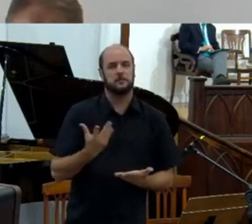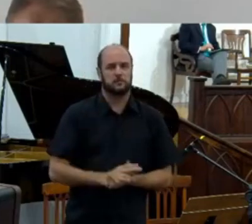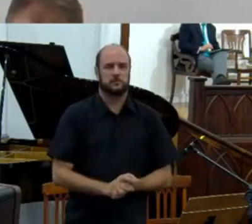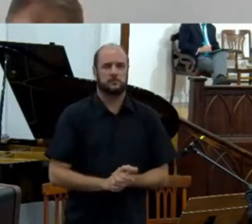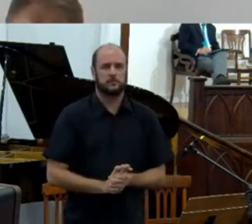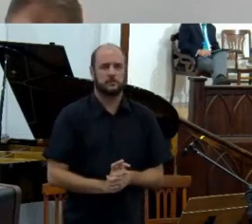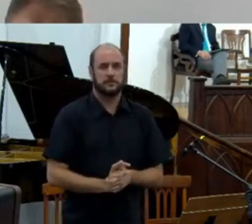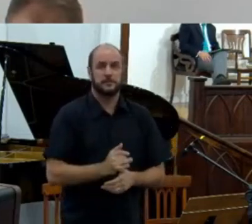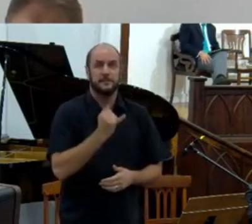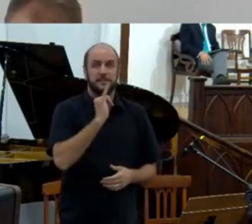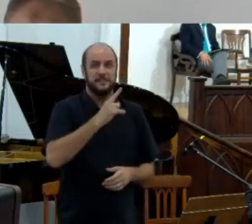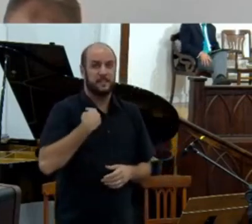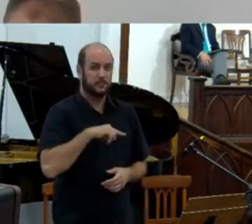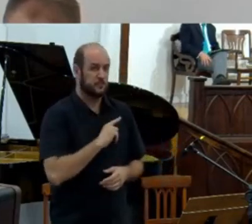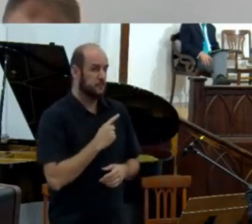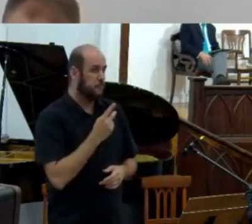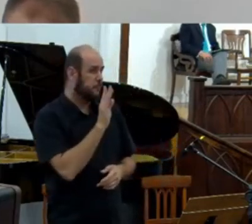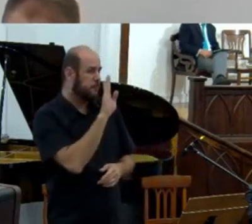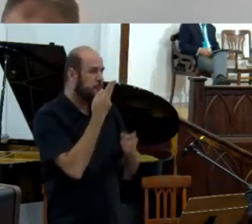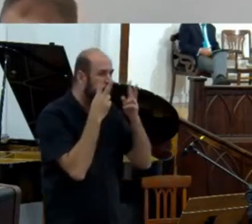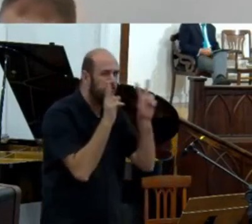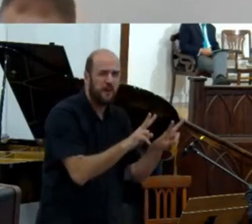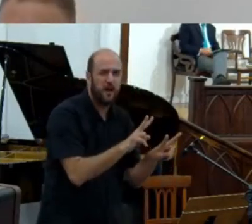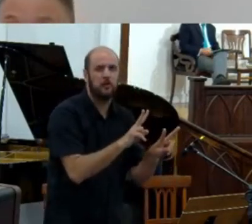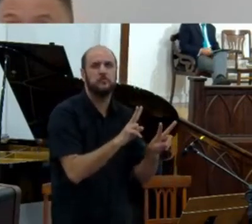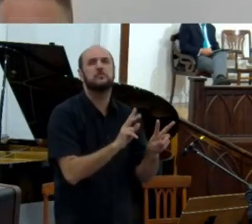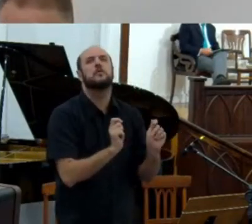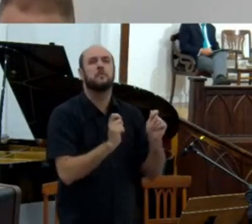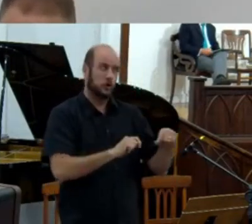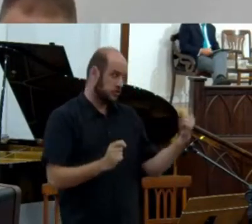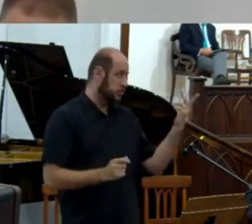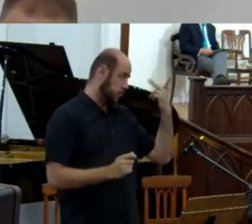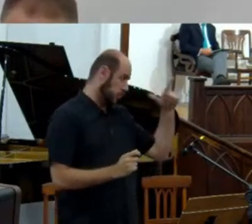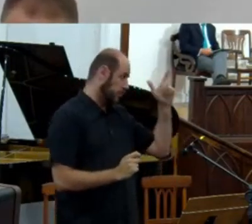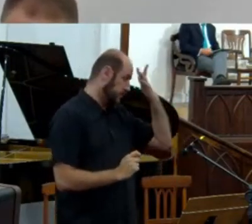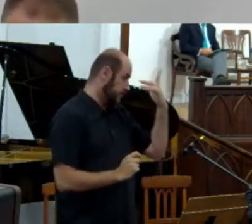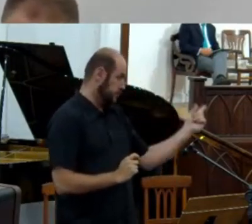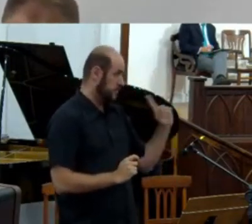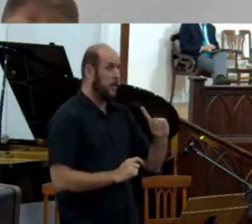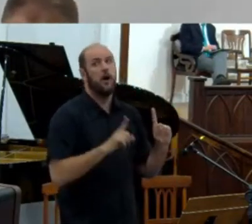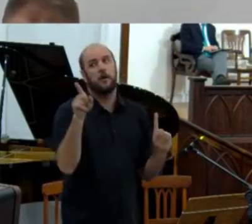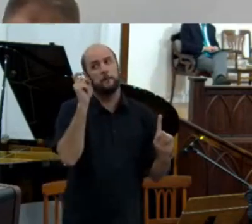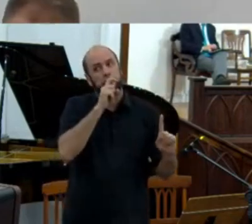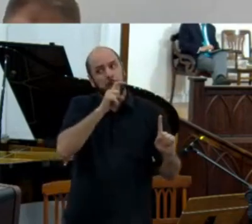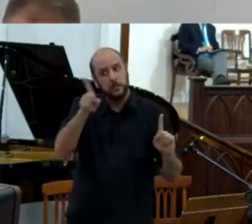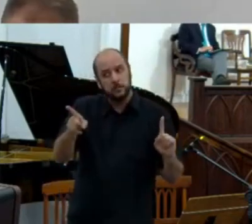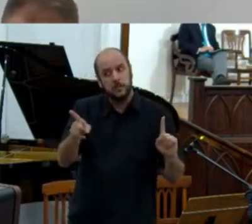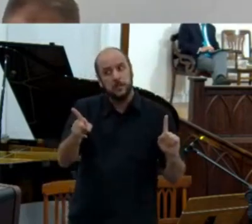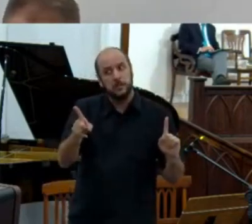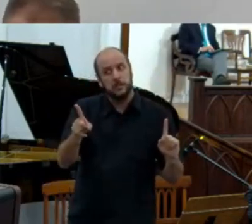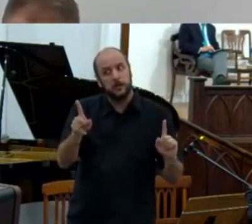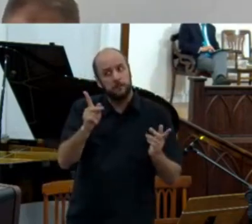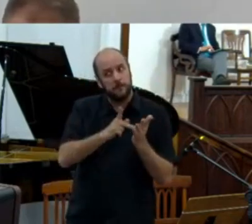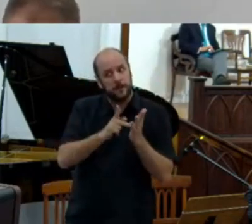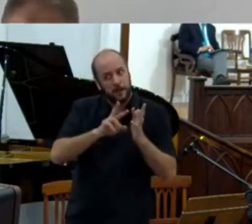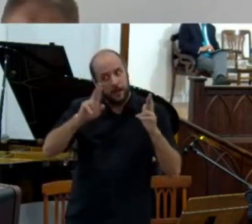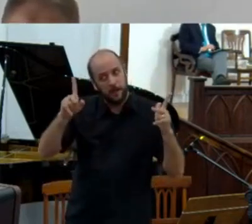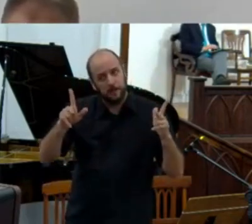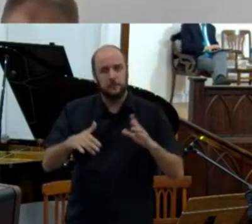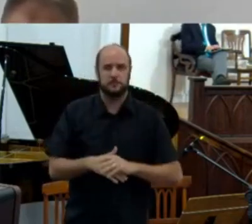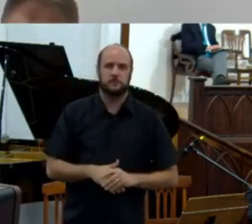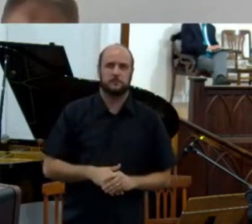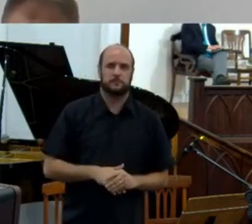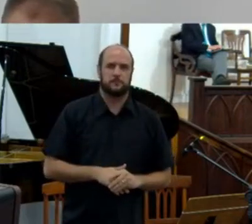nós falarmos um falso testemunho, é possível que alguém fale assim: opa, mas essa não é a verdade. A verdade é outra. Se